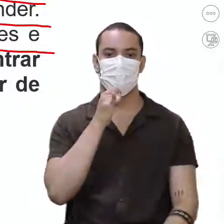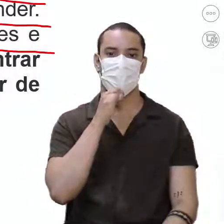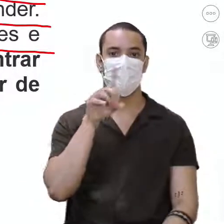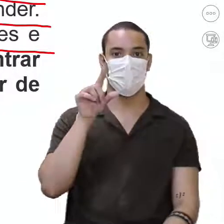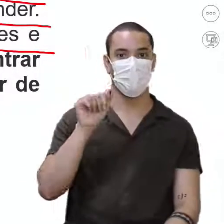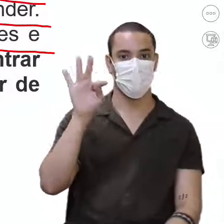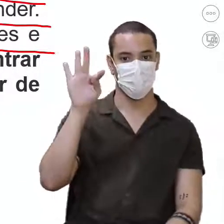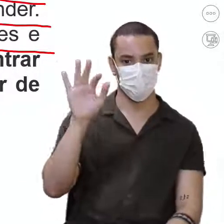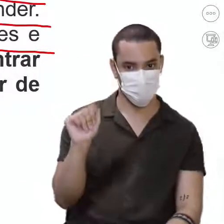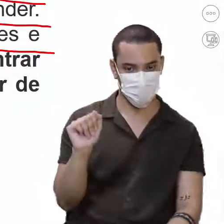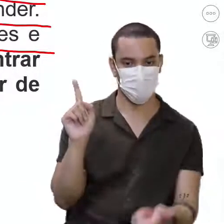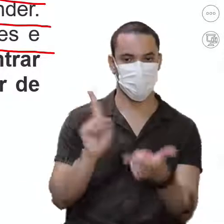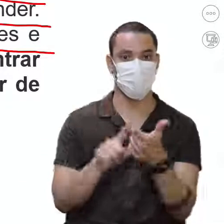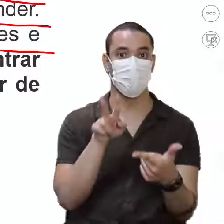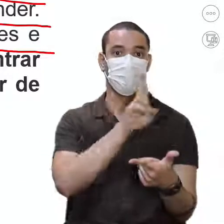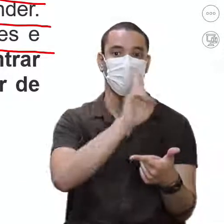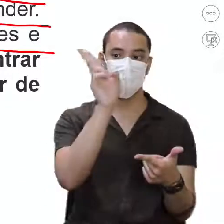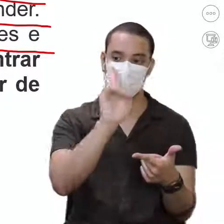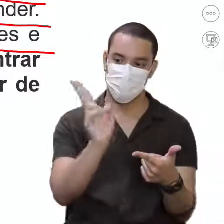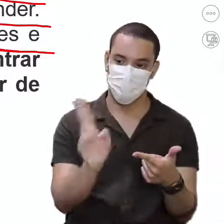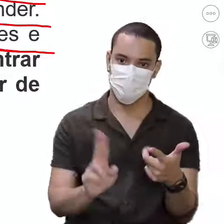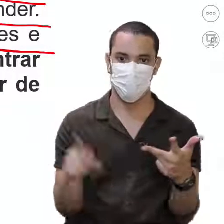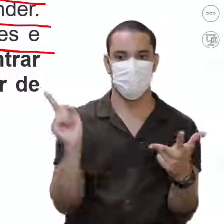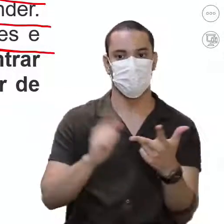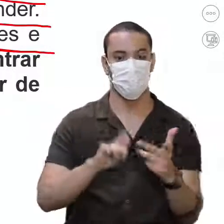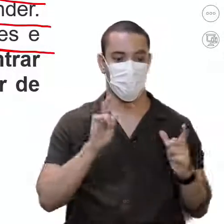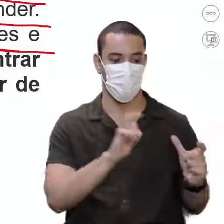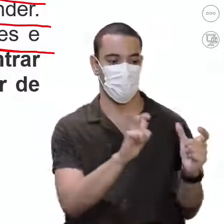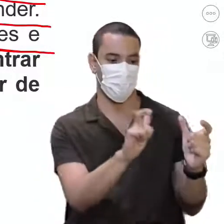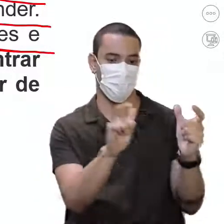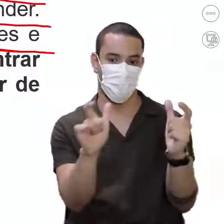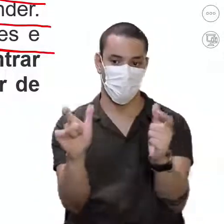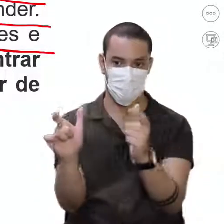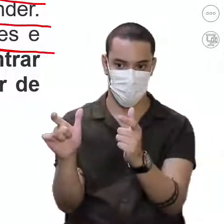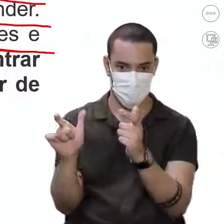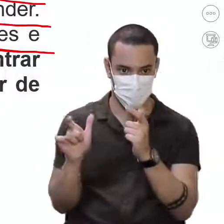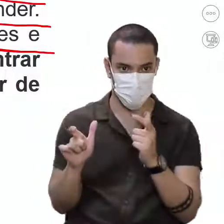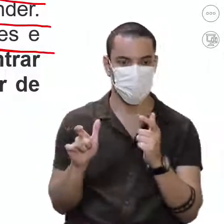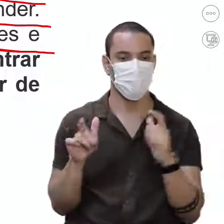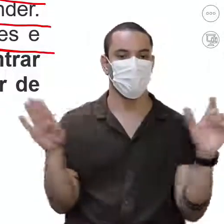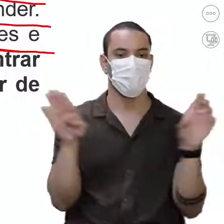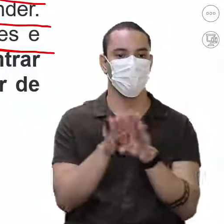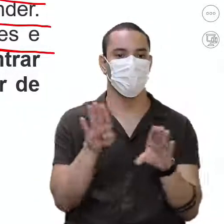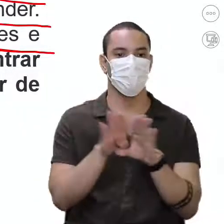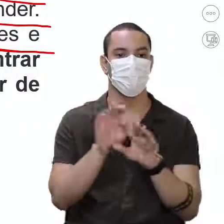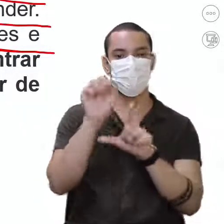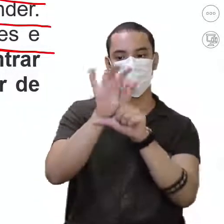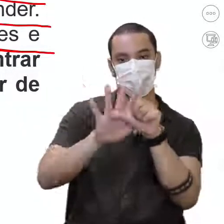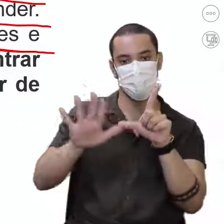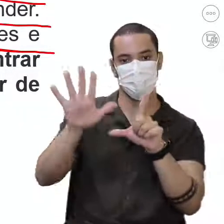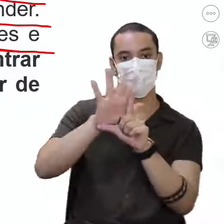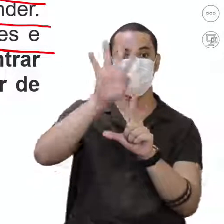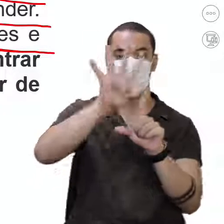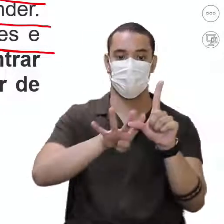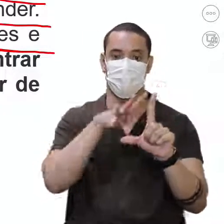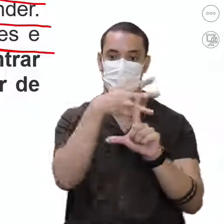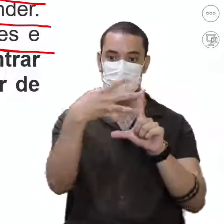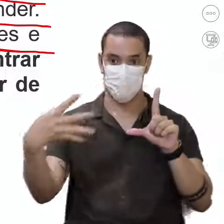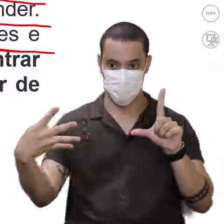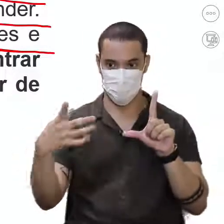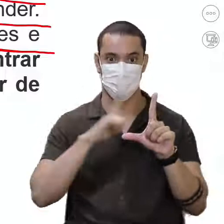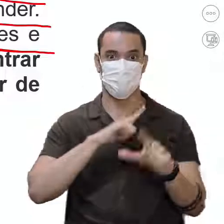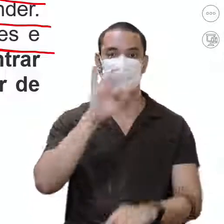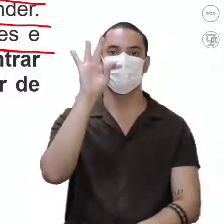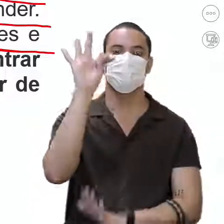datas, nomes, lugares e figuras e tabelas. Quando um